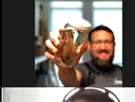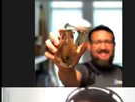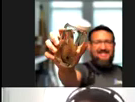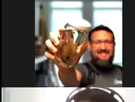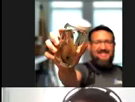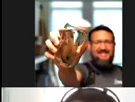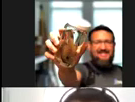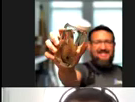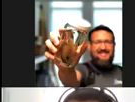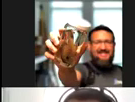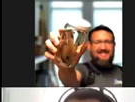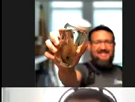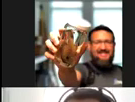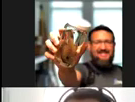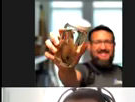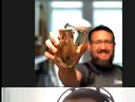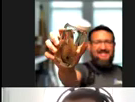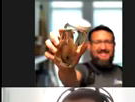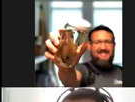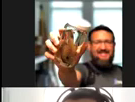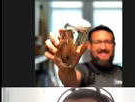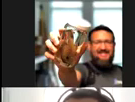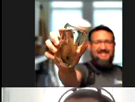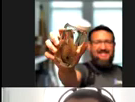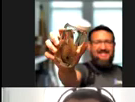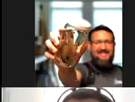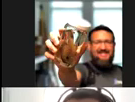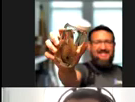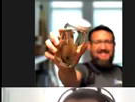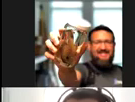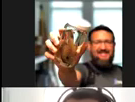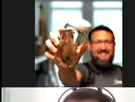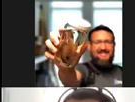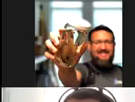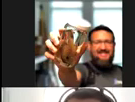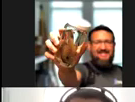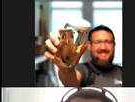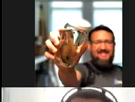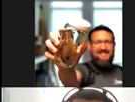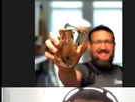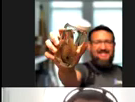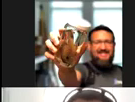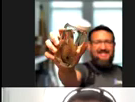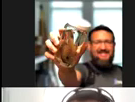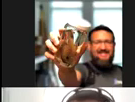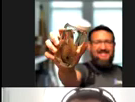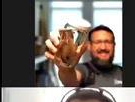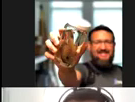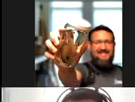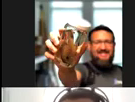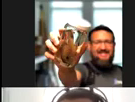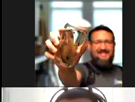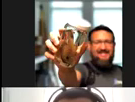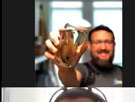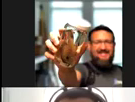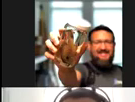o Bohr já propôs um modelo que explicava melhor essas órbitas, o nível de energia dessas órbitas, e isso explicou muita coisa da